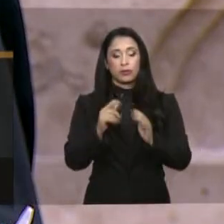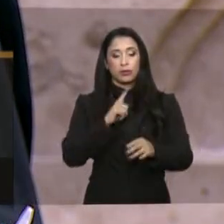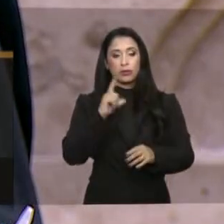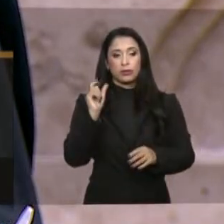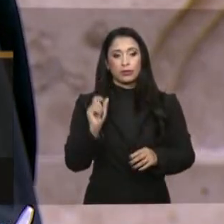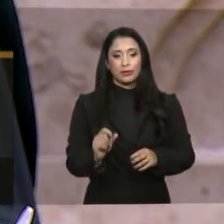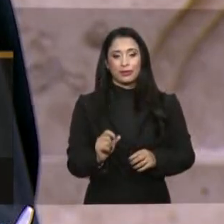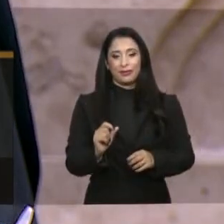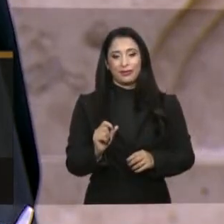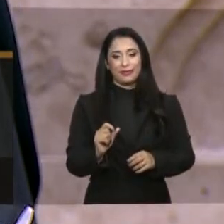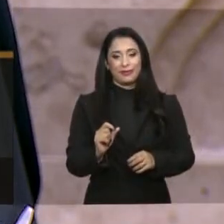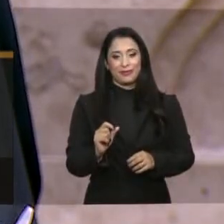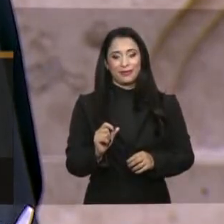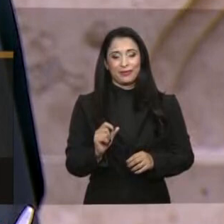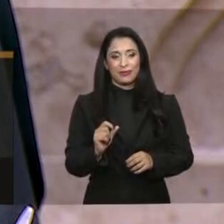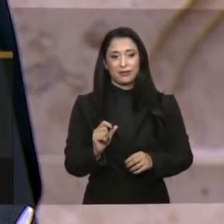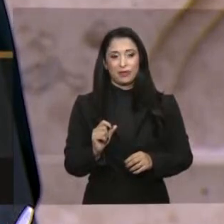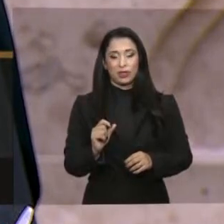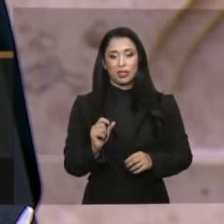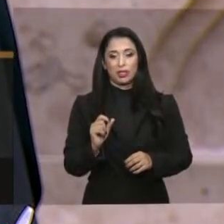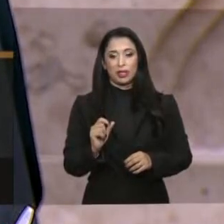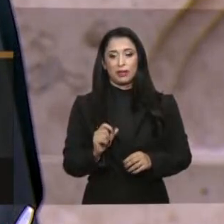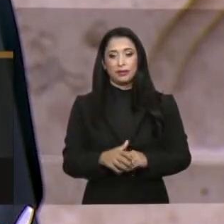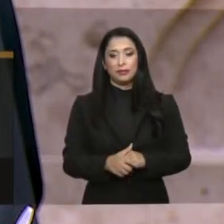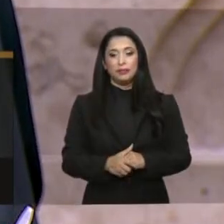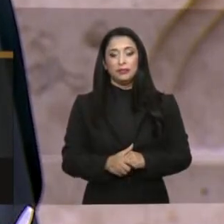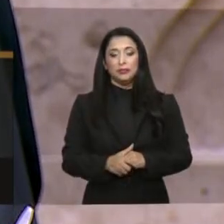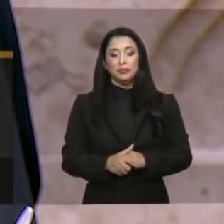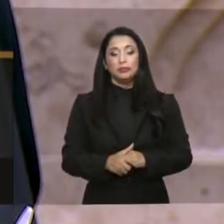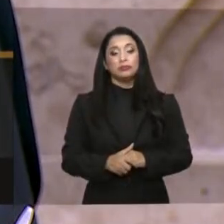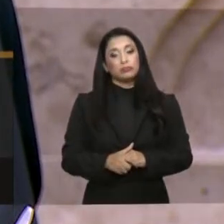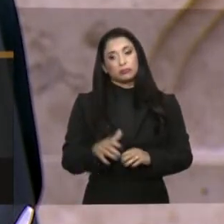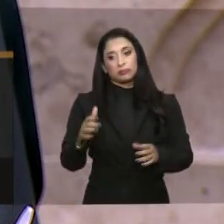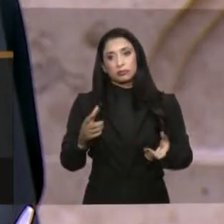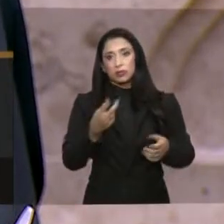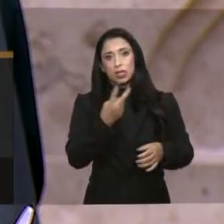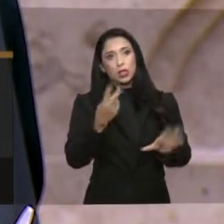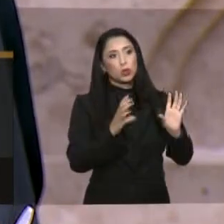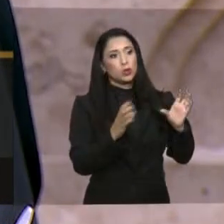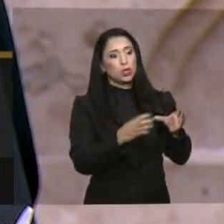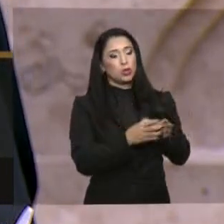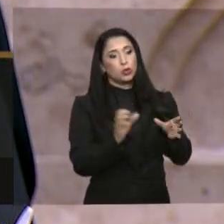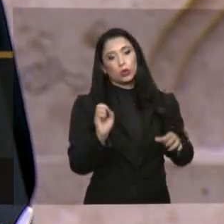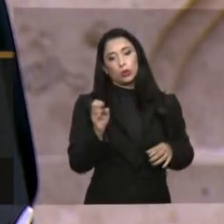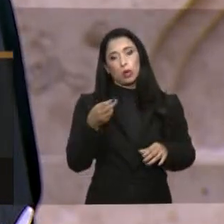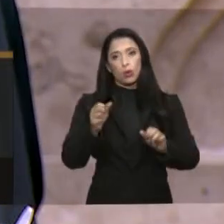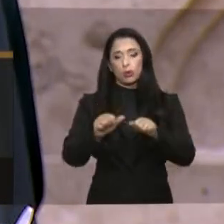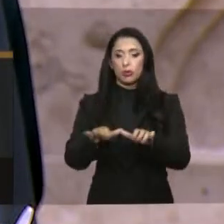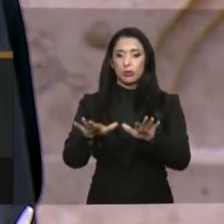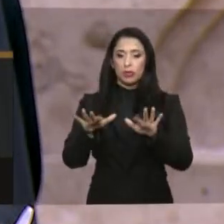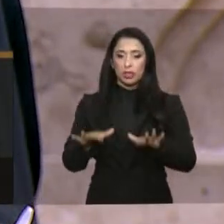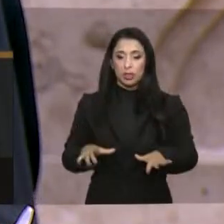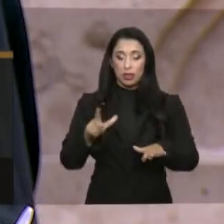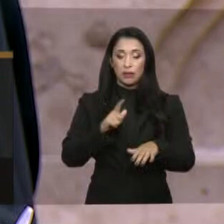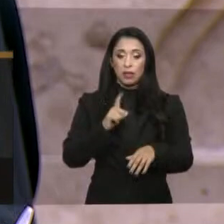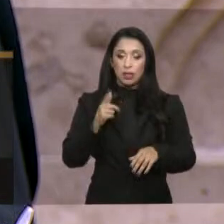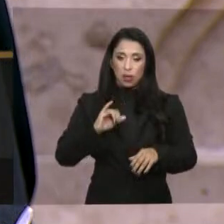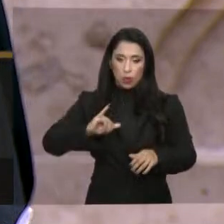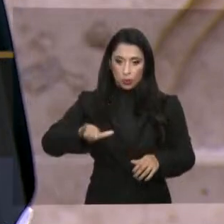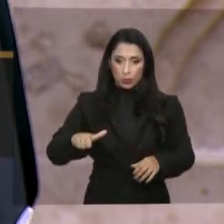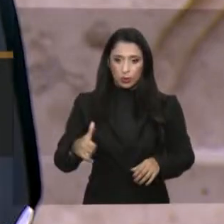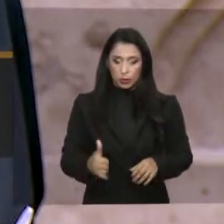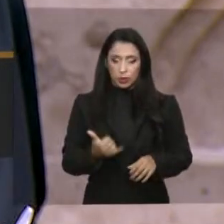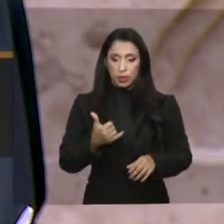ocorridos, seja na turma, seja nesse egrégio plenário, encontra-se em condições de se manifestar nesta